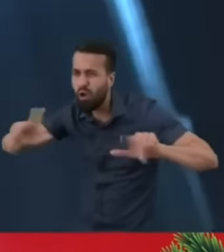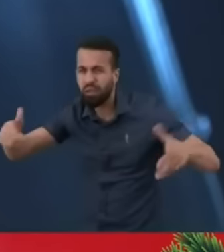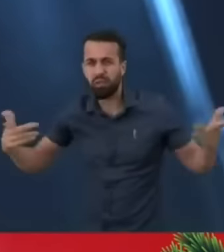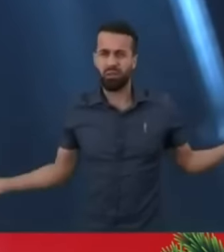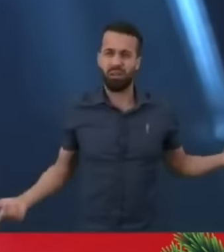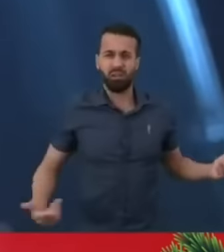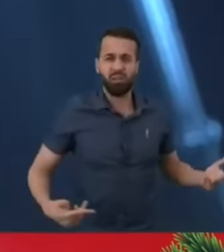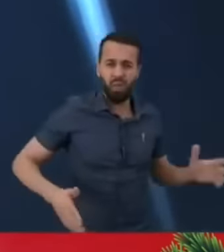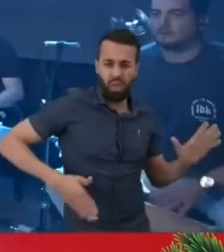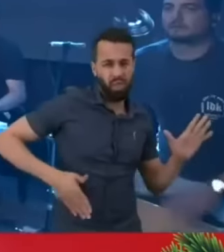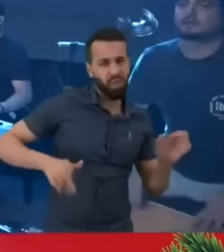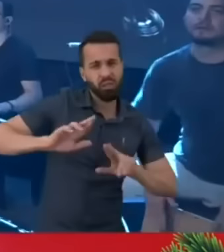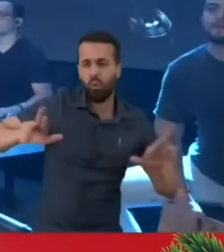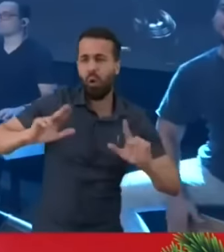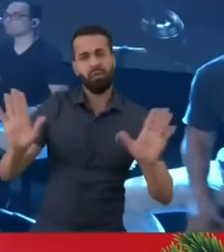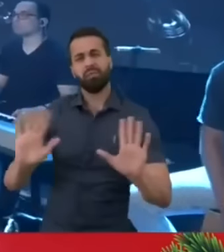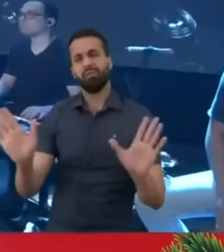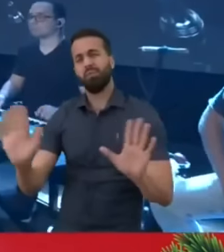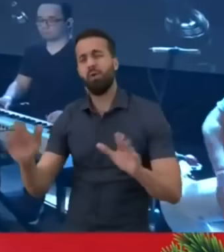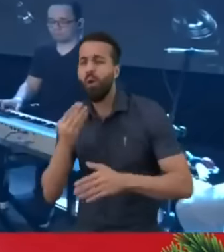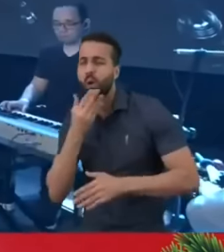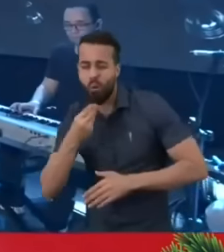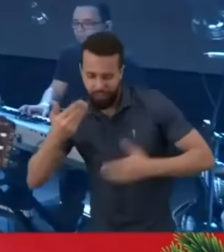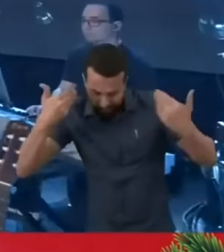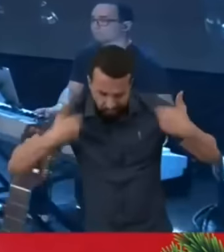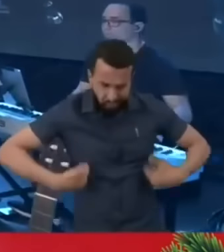sou delinquente.